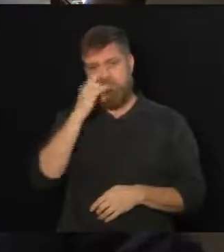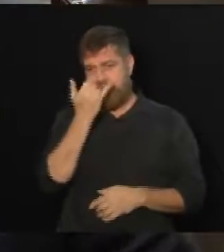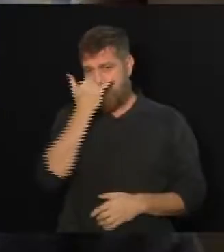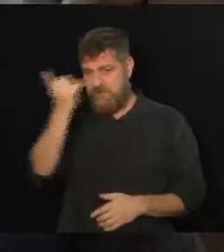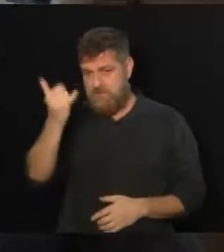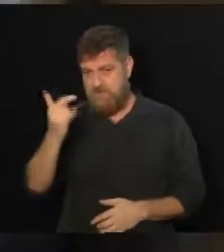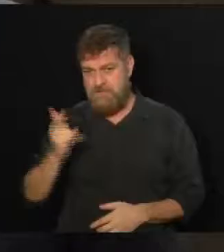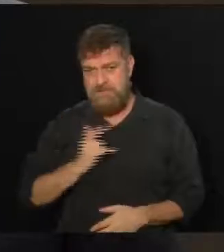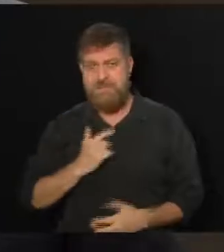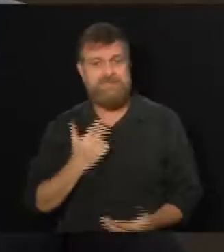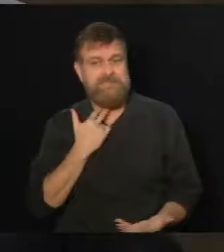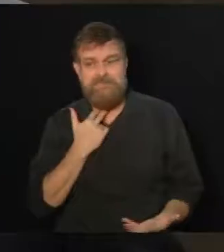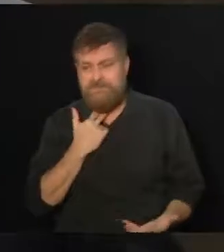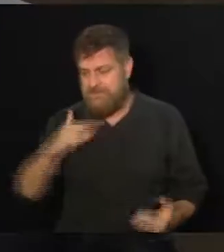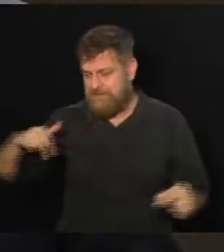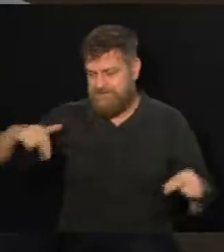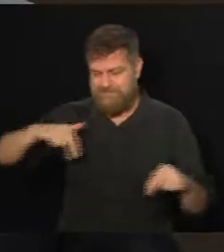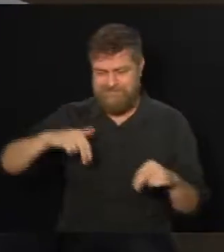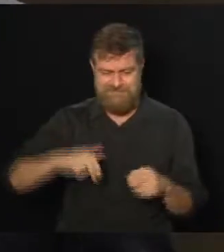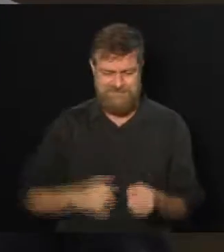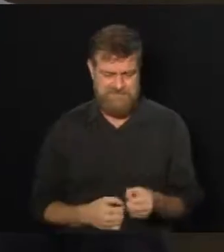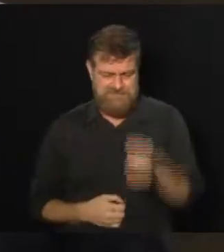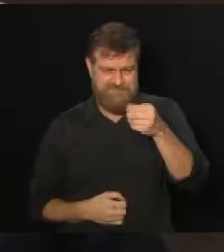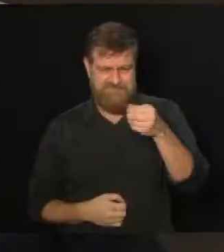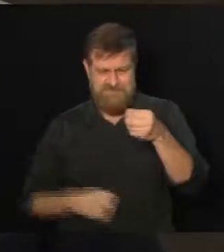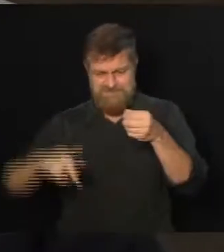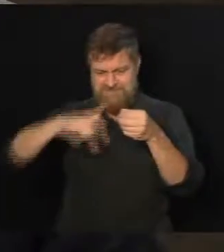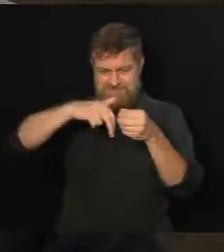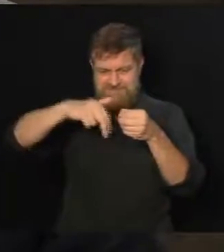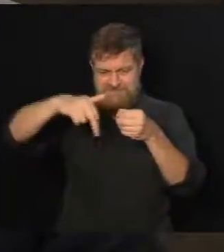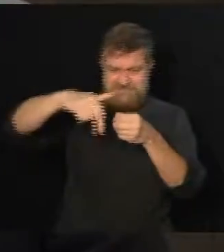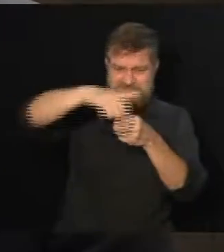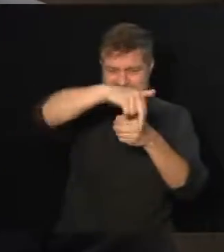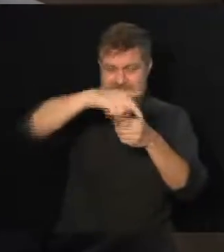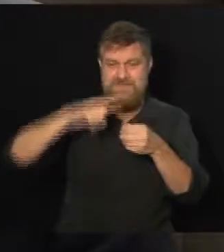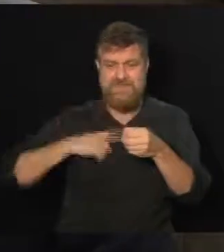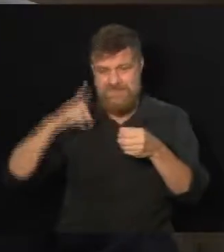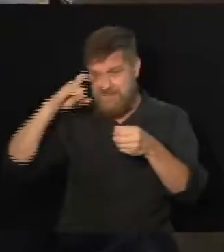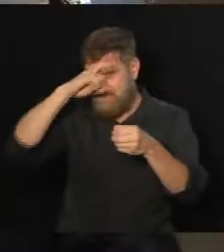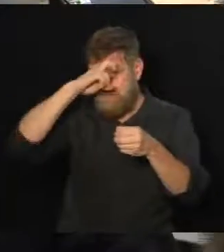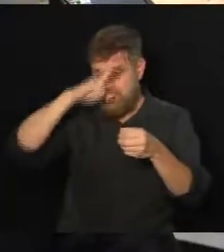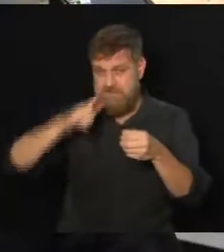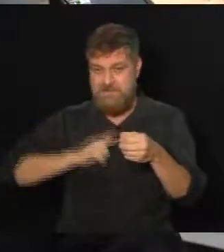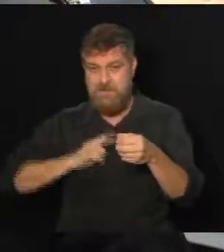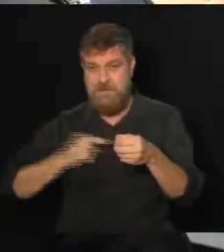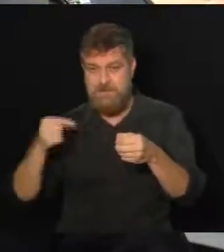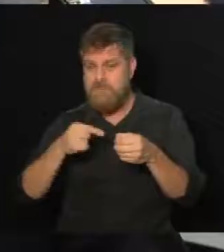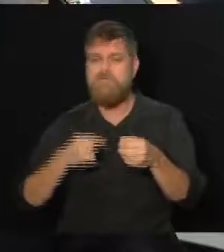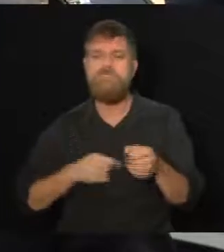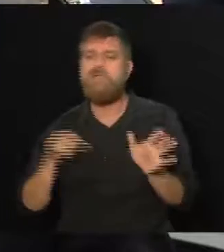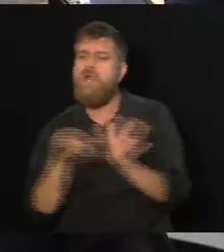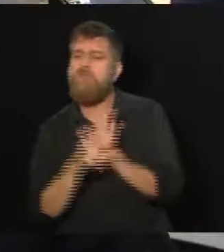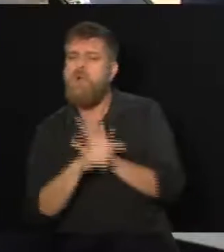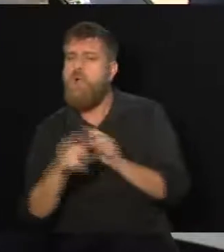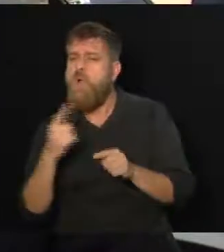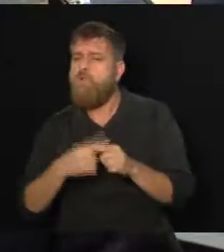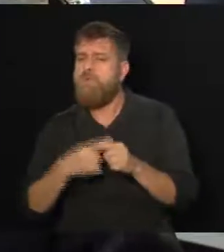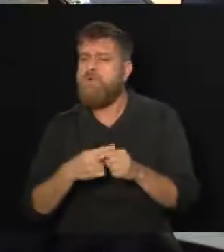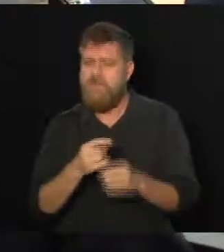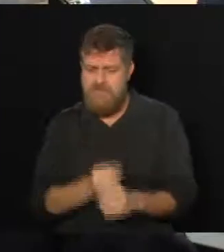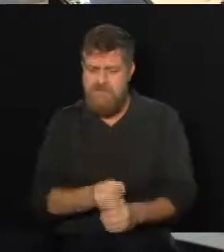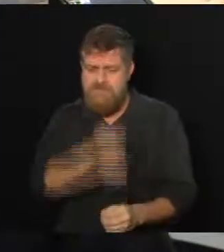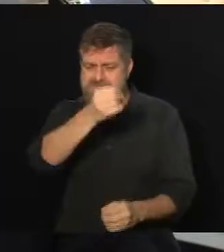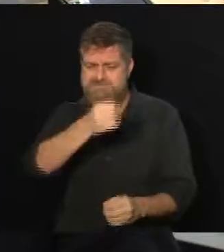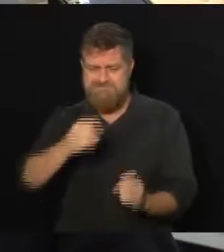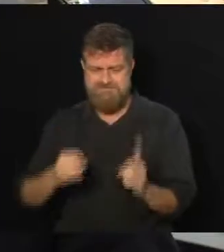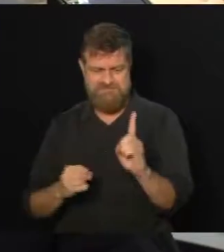uma obstrução para pedestre, uma obstrução de passagem para as pessoas. Então a gente quer saber o porquê disso. E mais